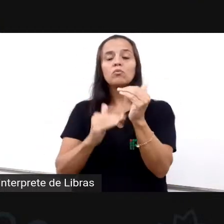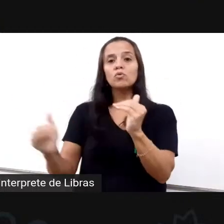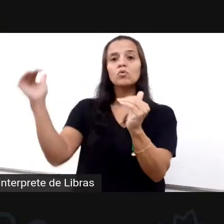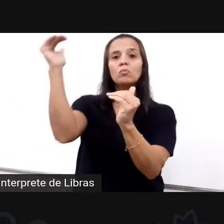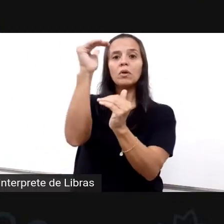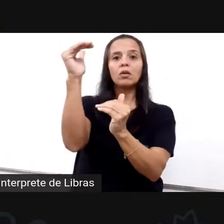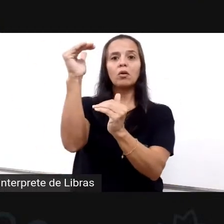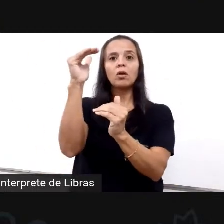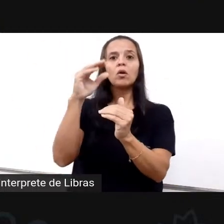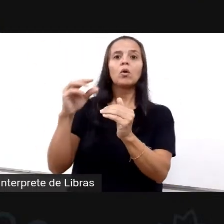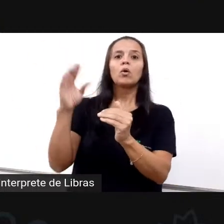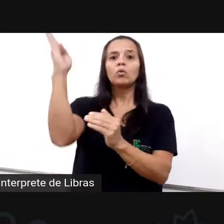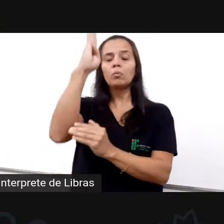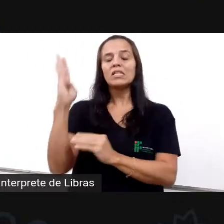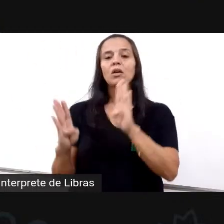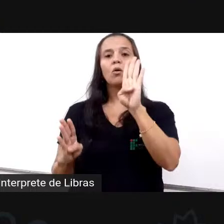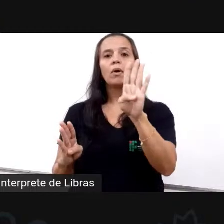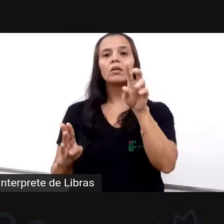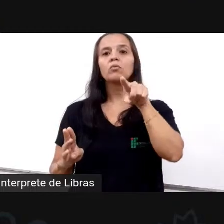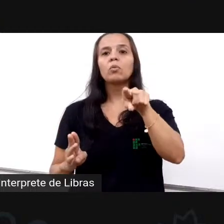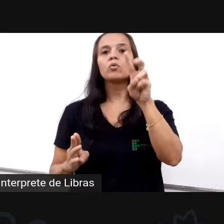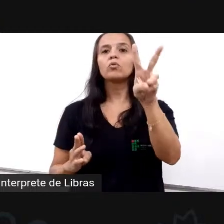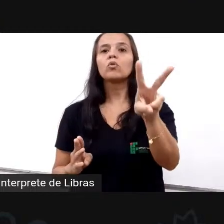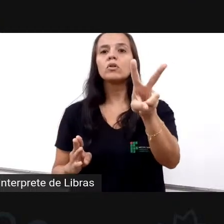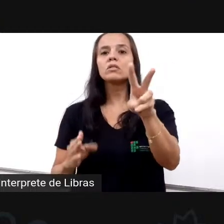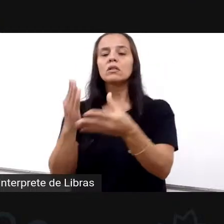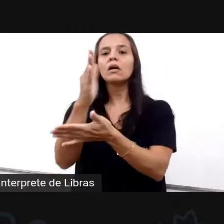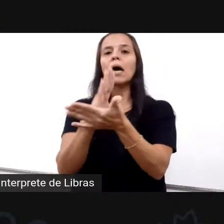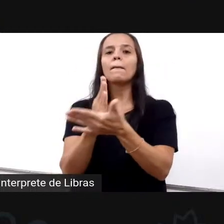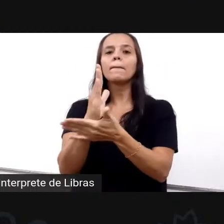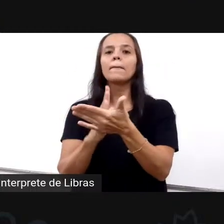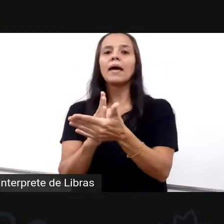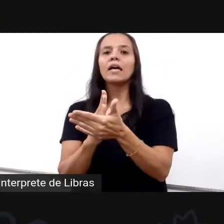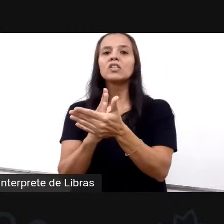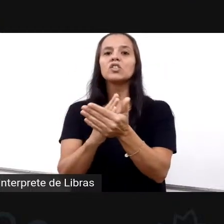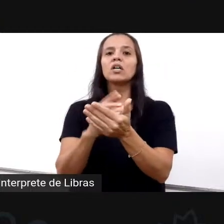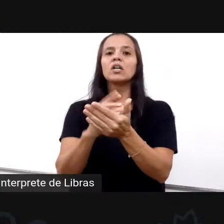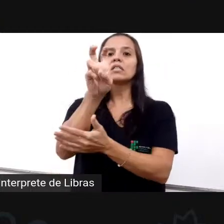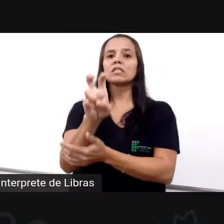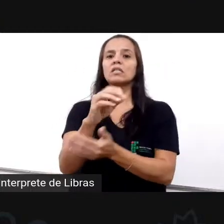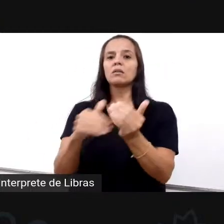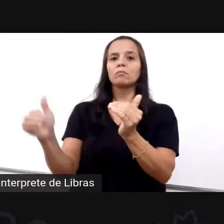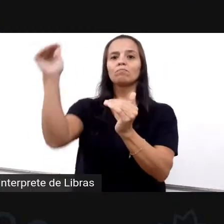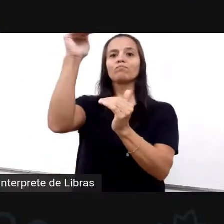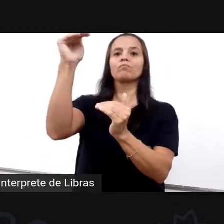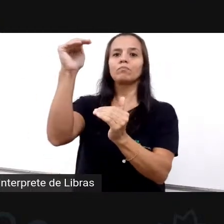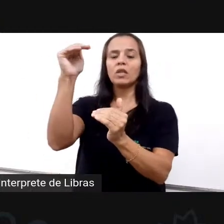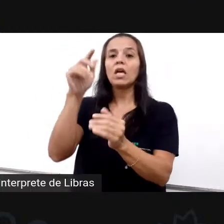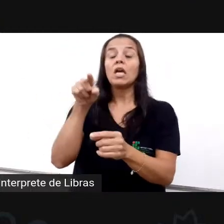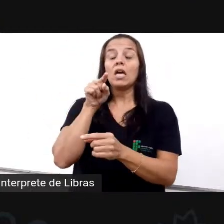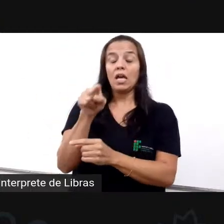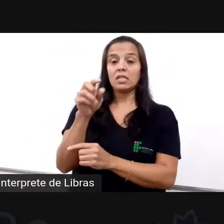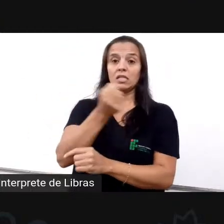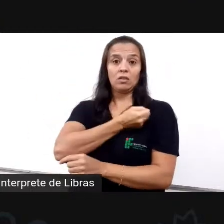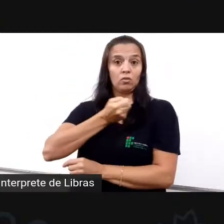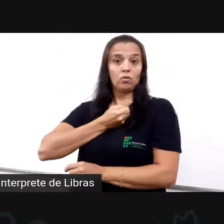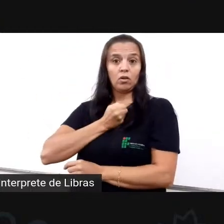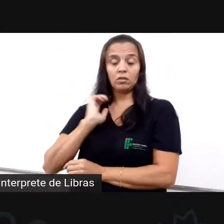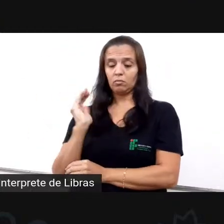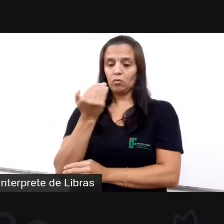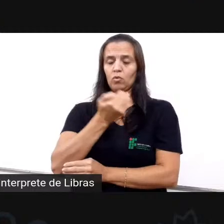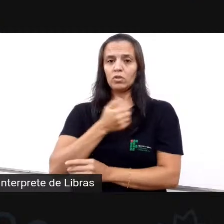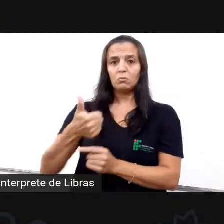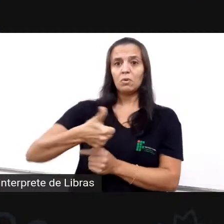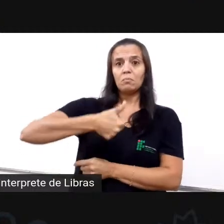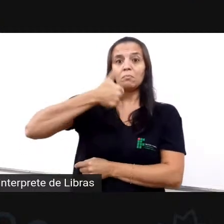nacional, que era 4,2, e a média que era expectativa, 5. Com essa nota, nós estamos em primeiro